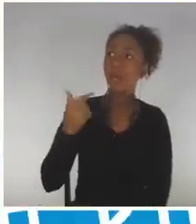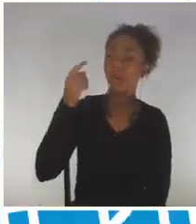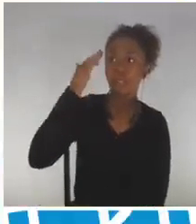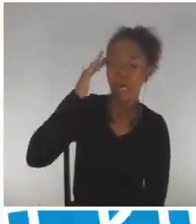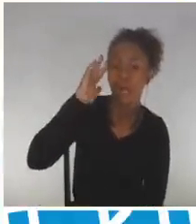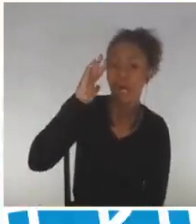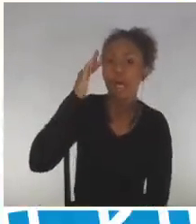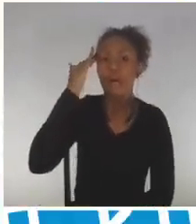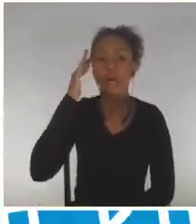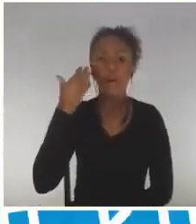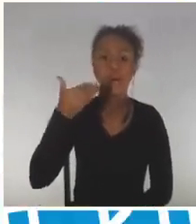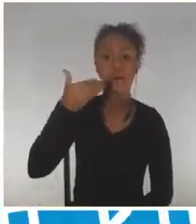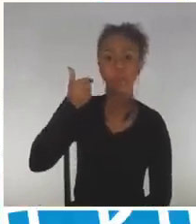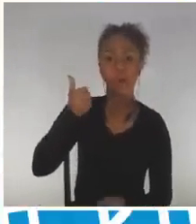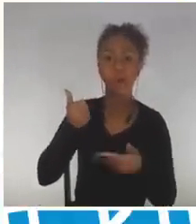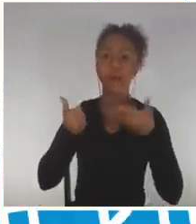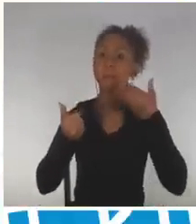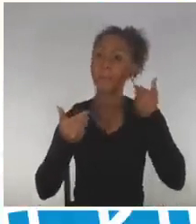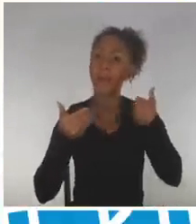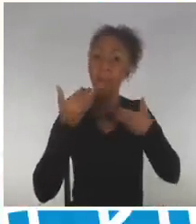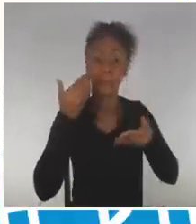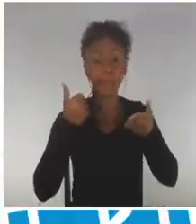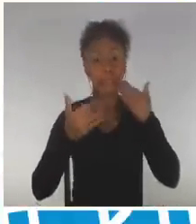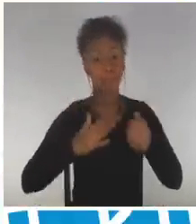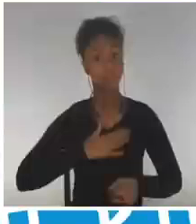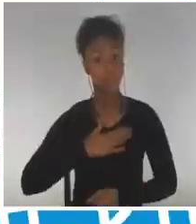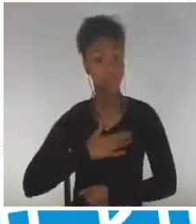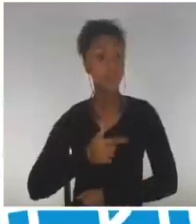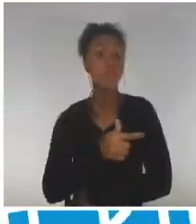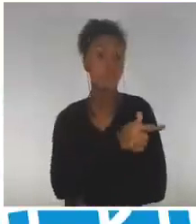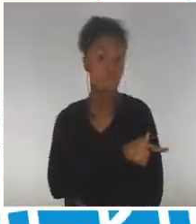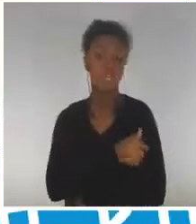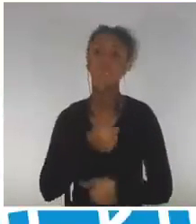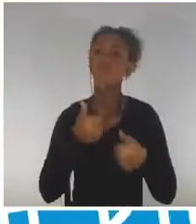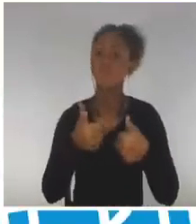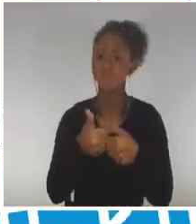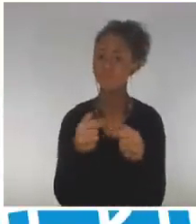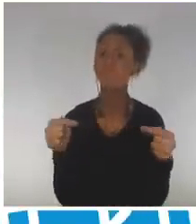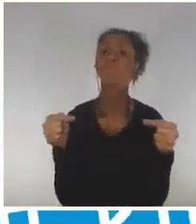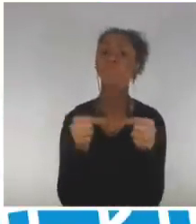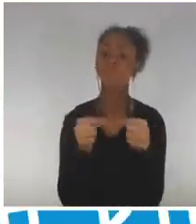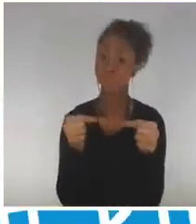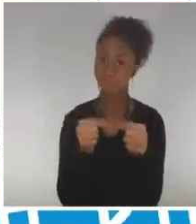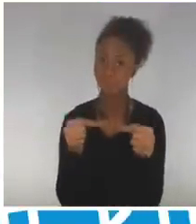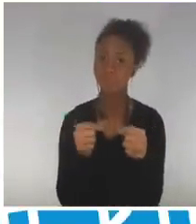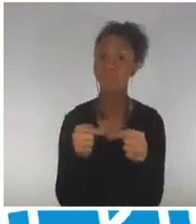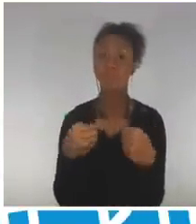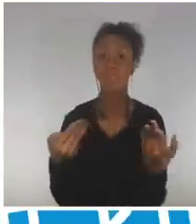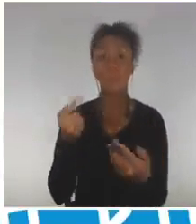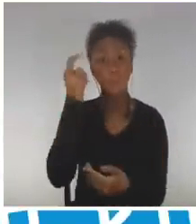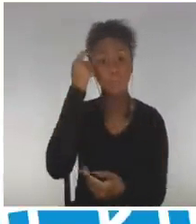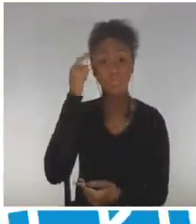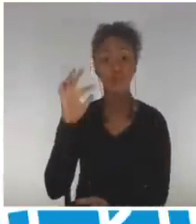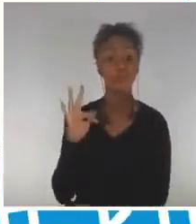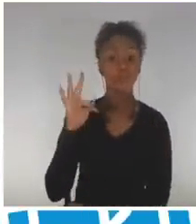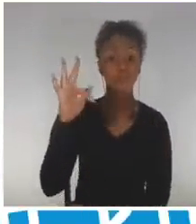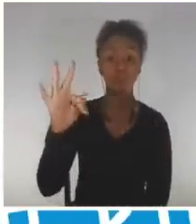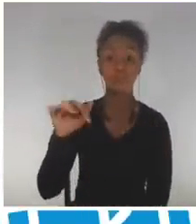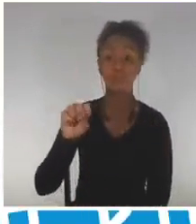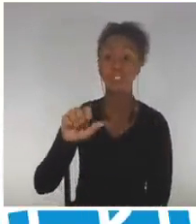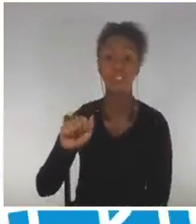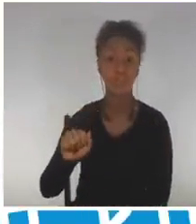essa inclusão. Acho que discutir o futuro do SAEB passa também por